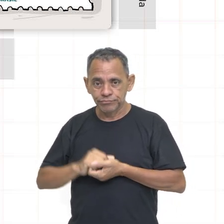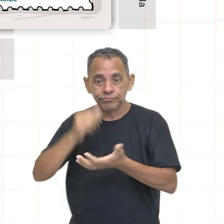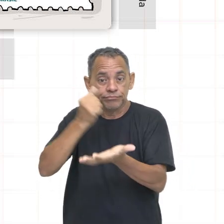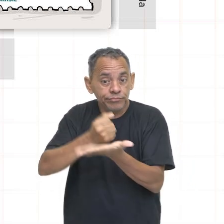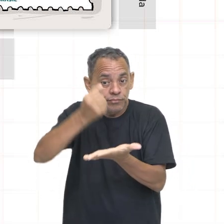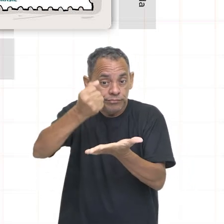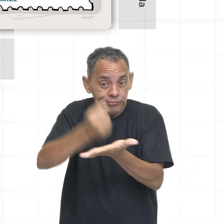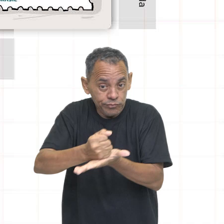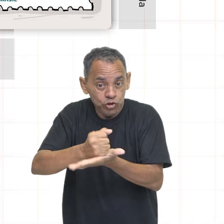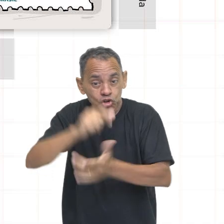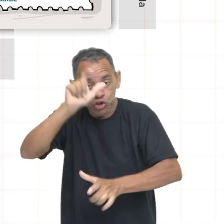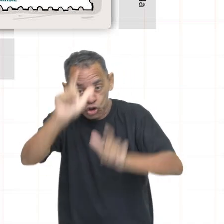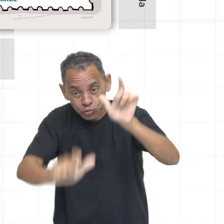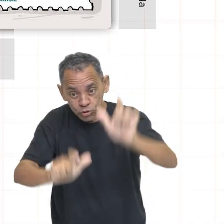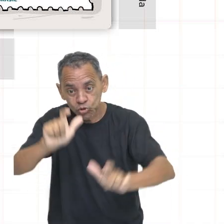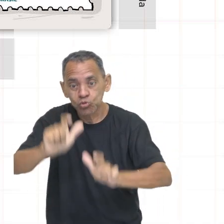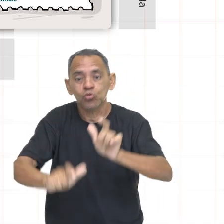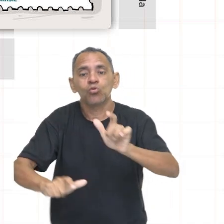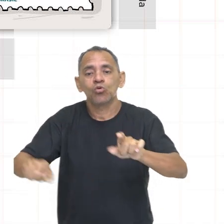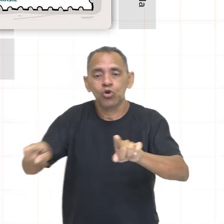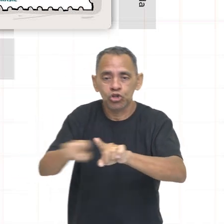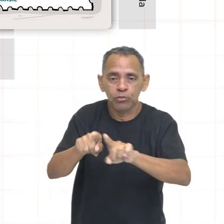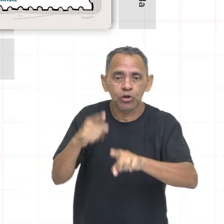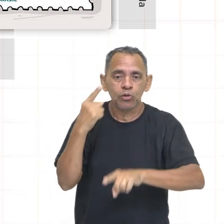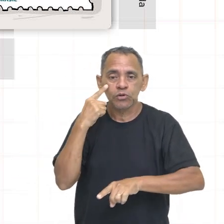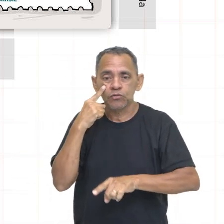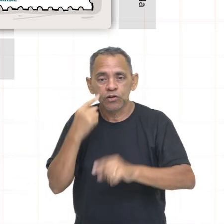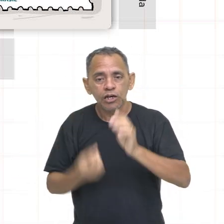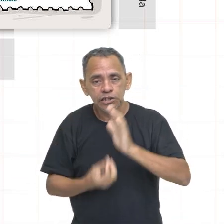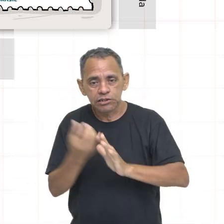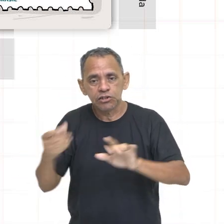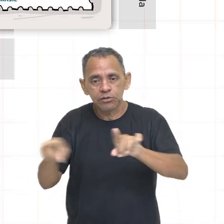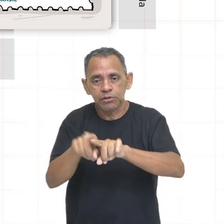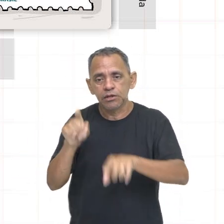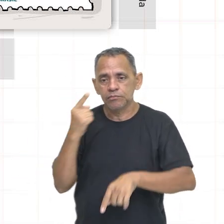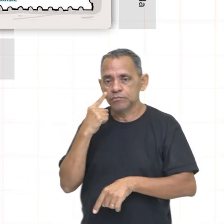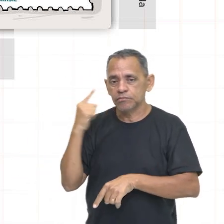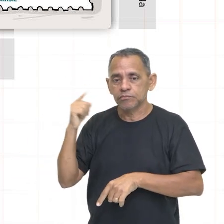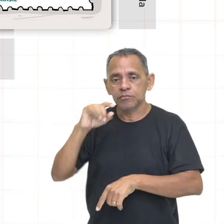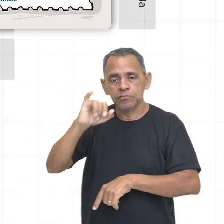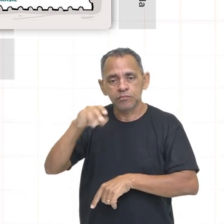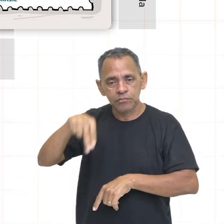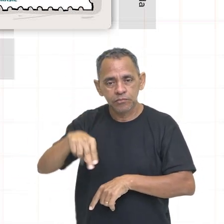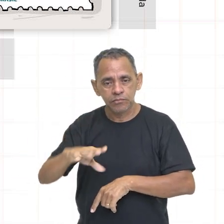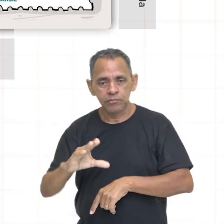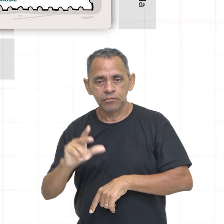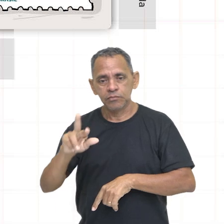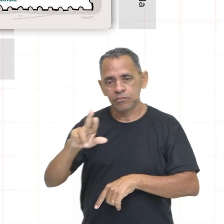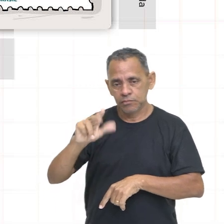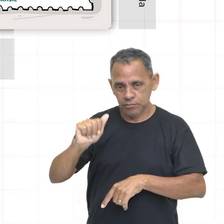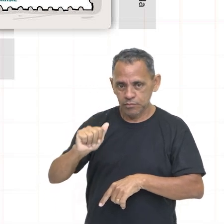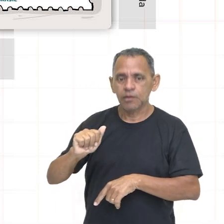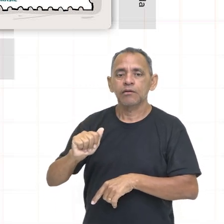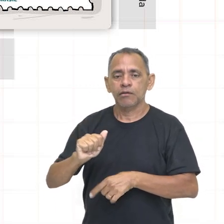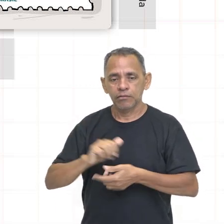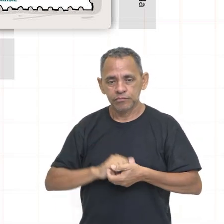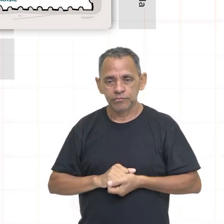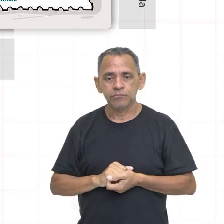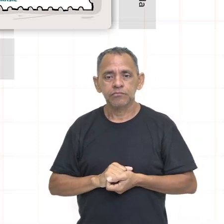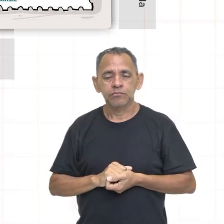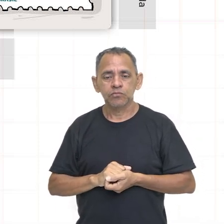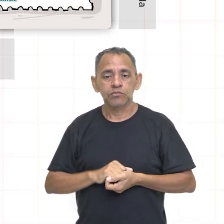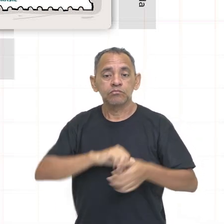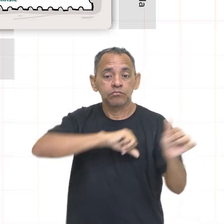segurança nacional. Também observaremos a criação do INCRA, missão prioritária de realizar a reforma